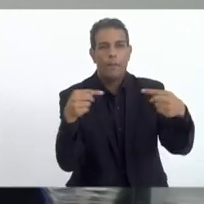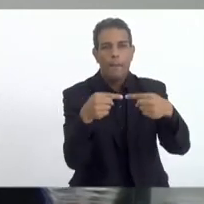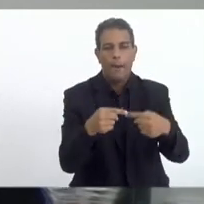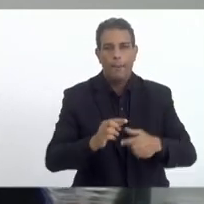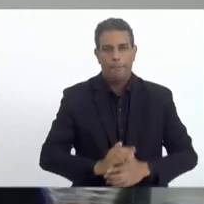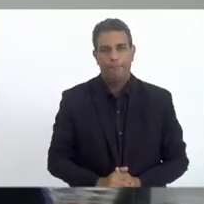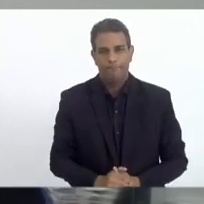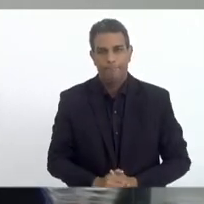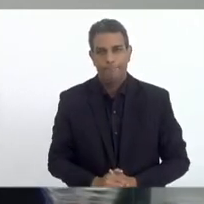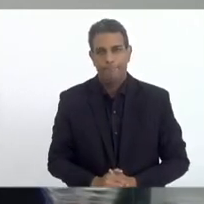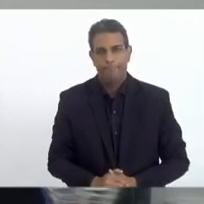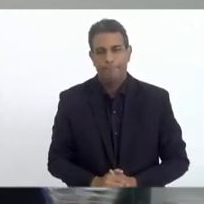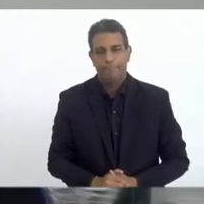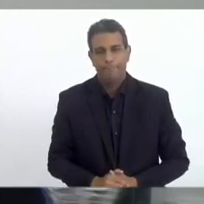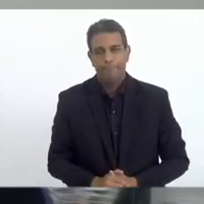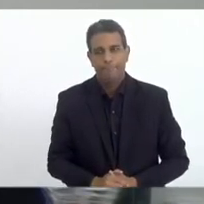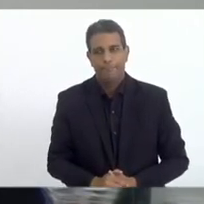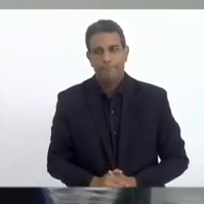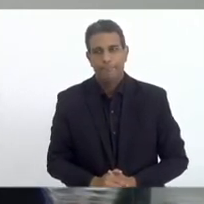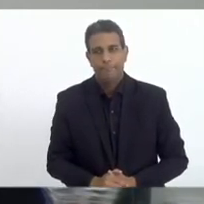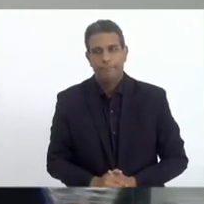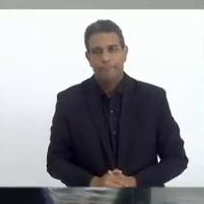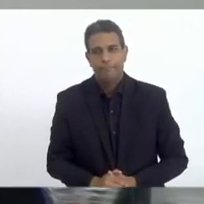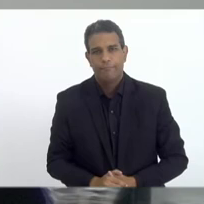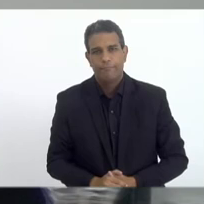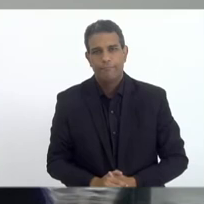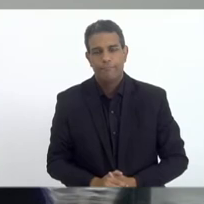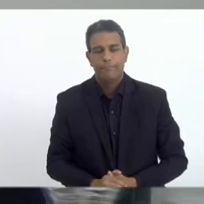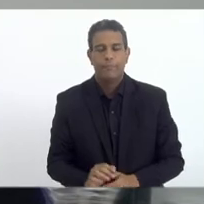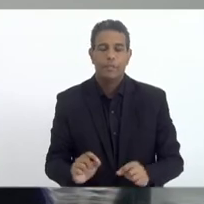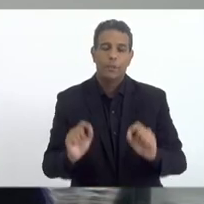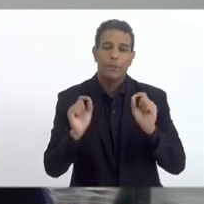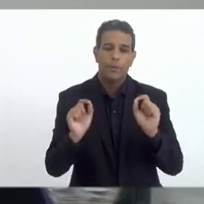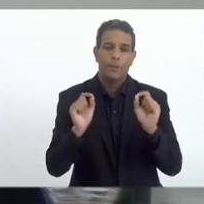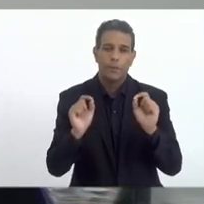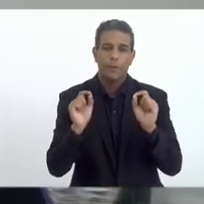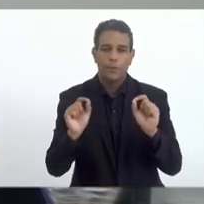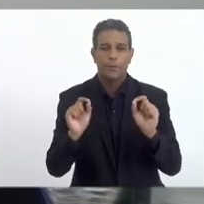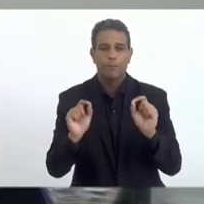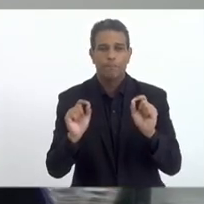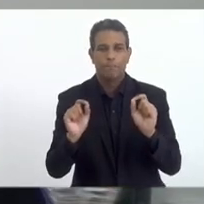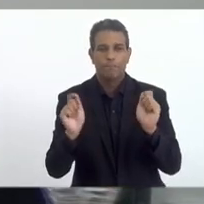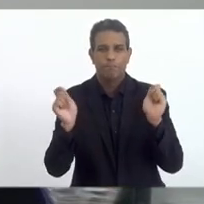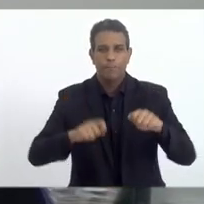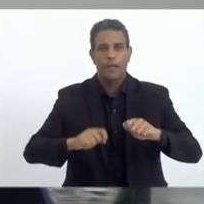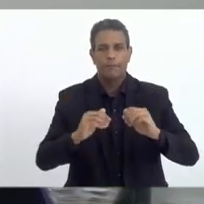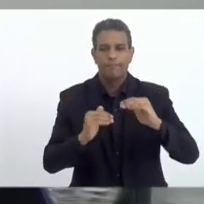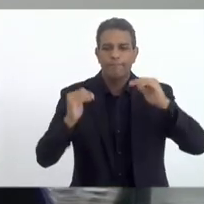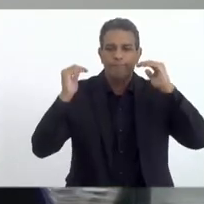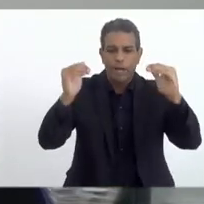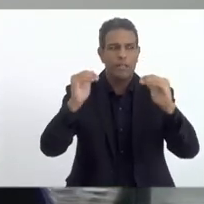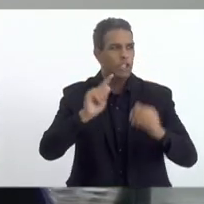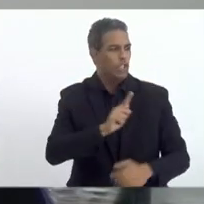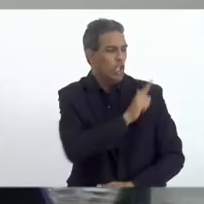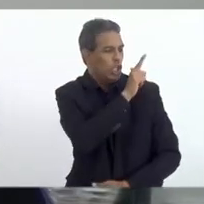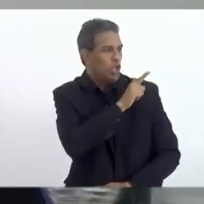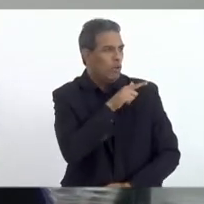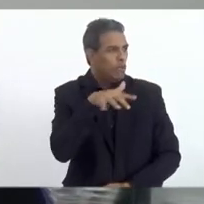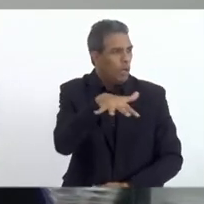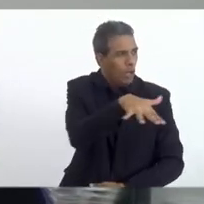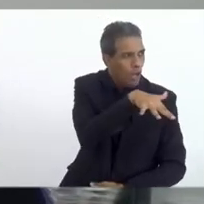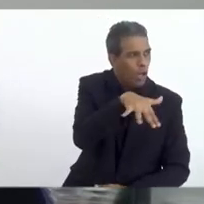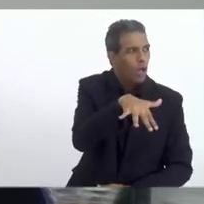sustentável. Né? Aliás, é uma das, vamos dizer assim, máximas dos gestores. Né? Nós estamos